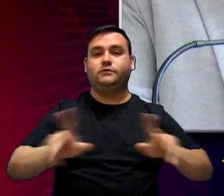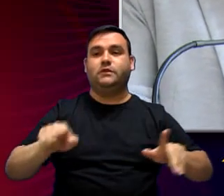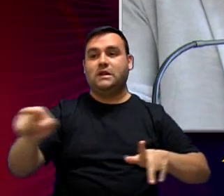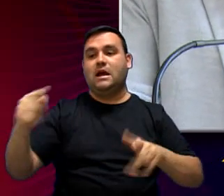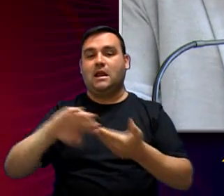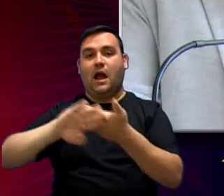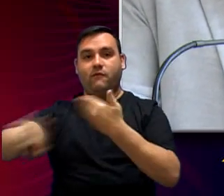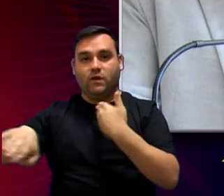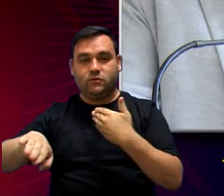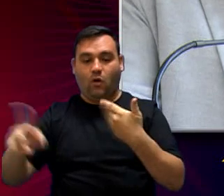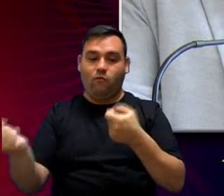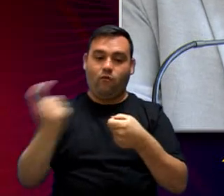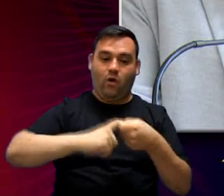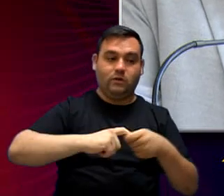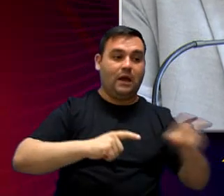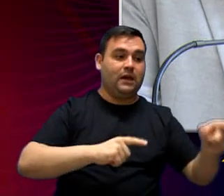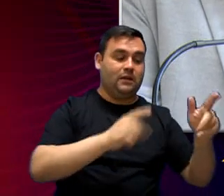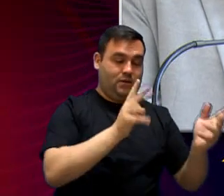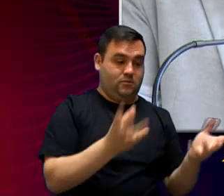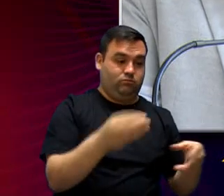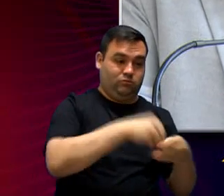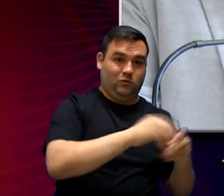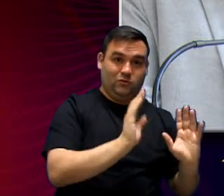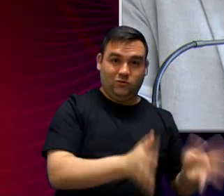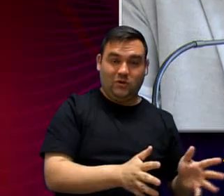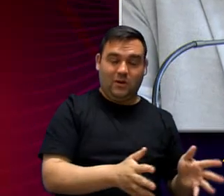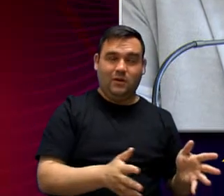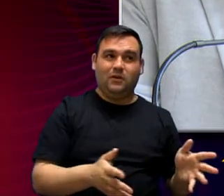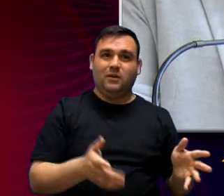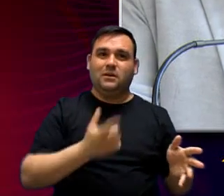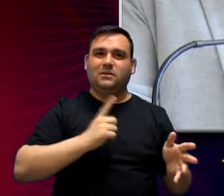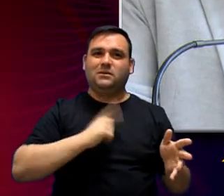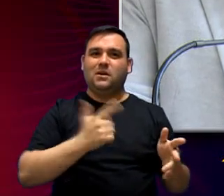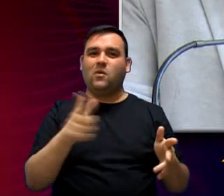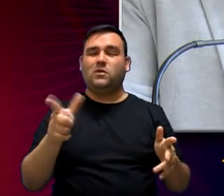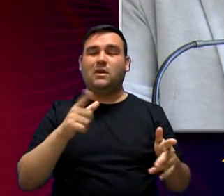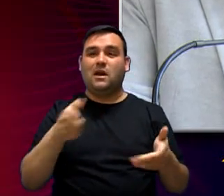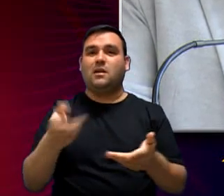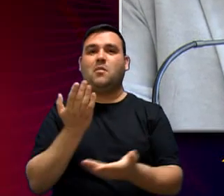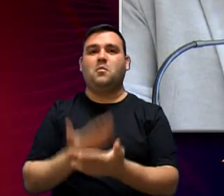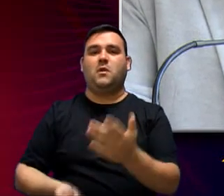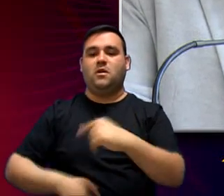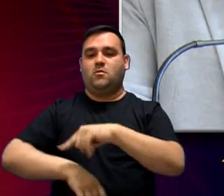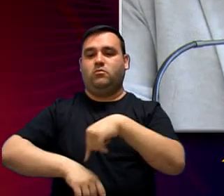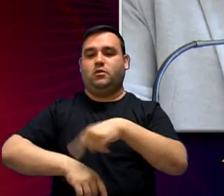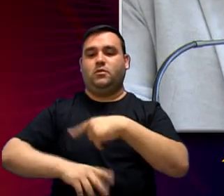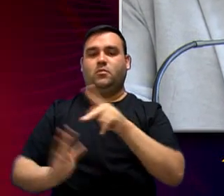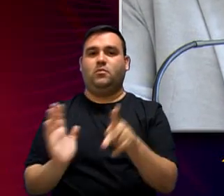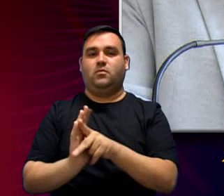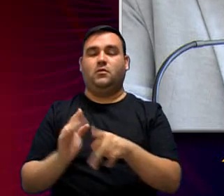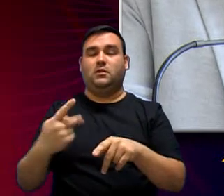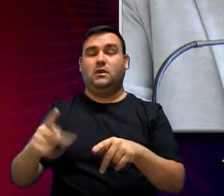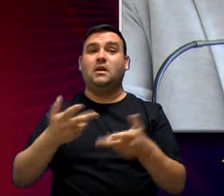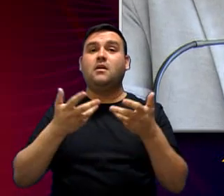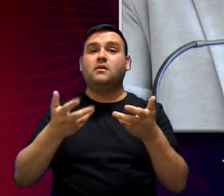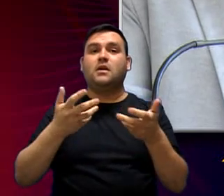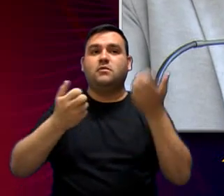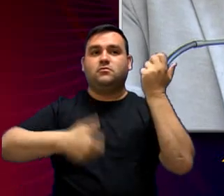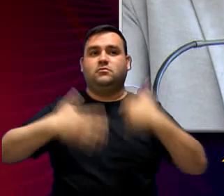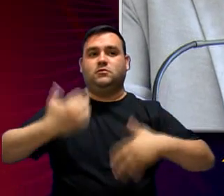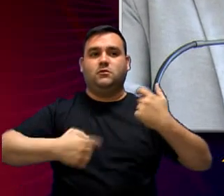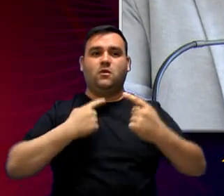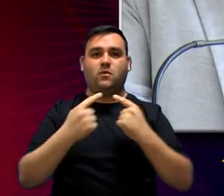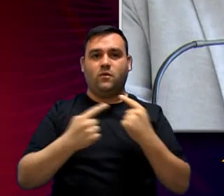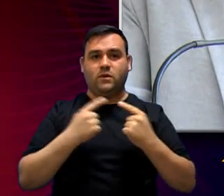diferenciada da jornada quem está dentro da sala. Quando ela é readaptada, dá-se outra jornada? Ela perde a jornada. É isso que eu gostaria de discutir